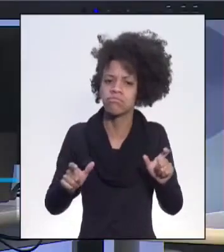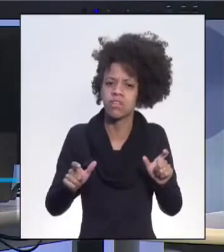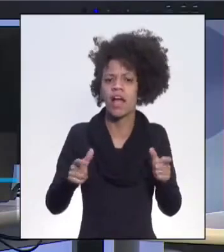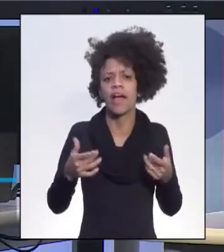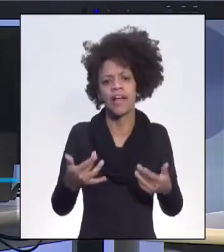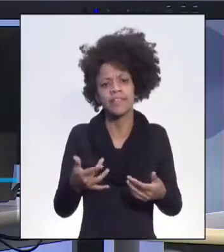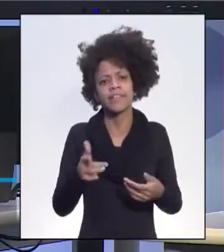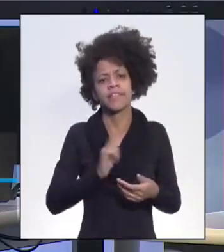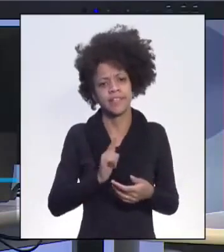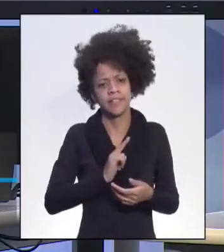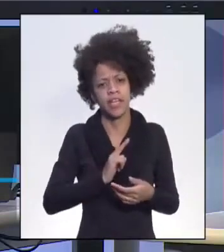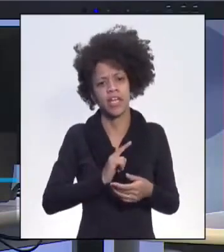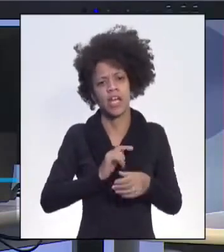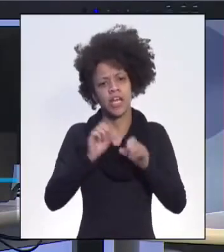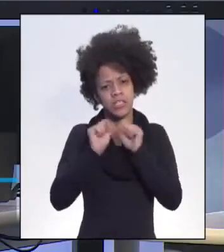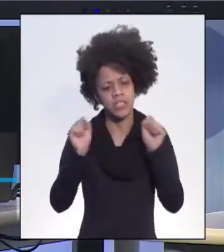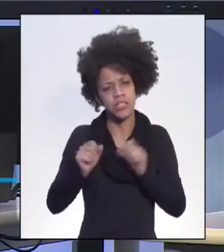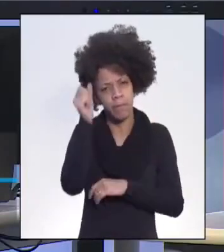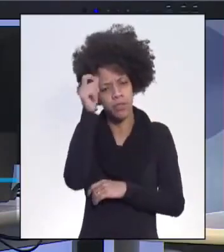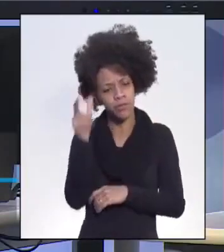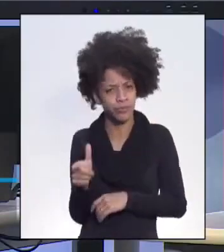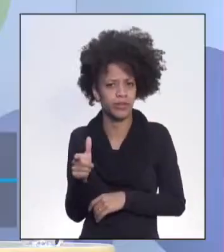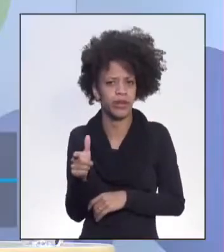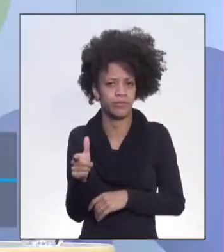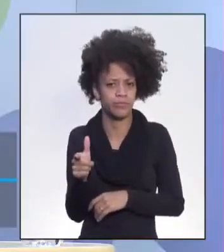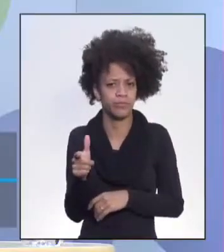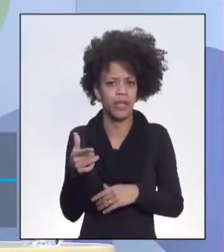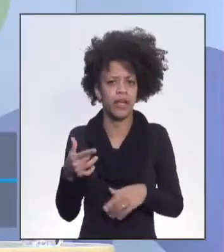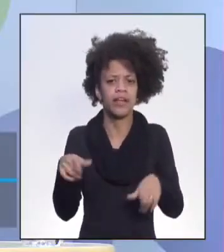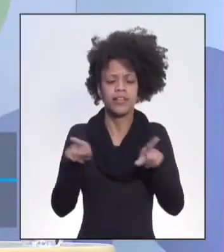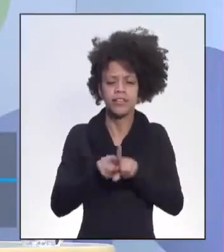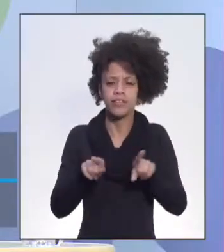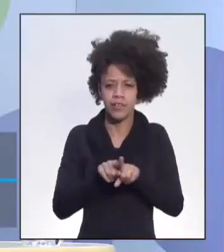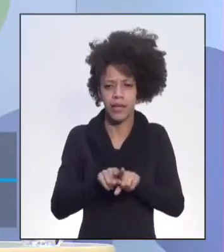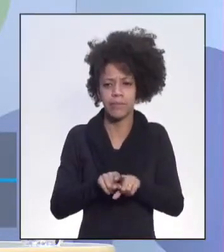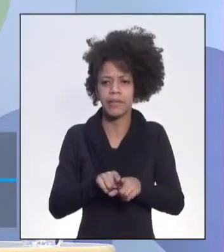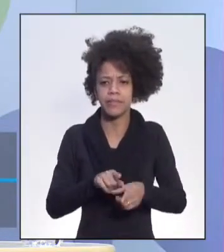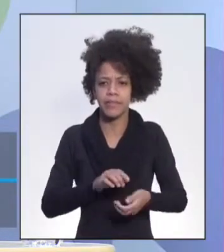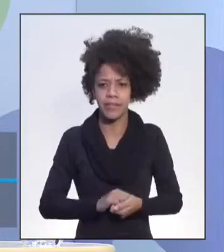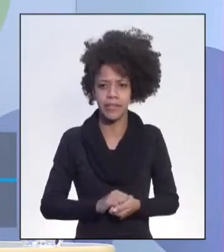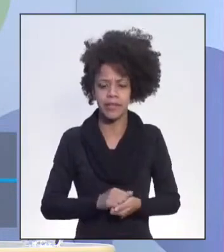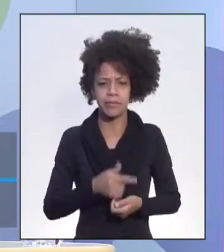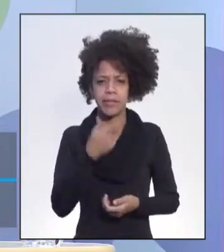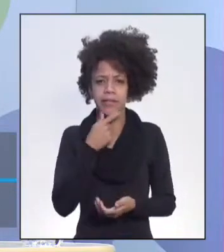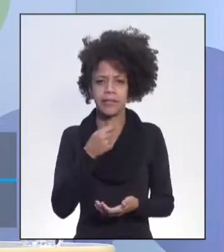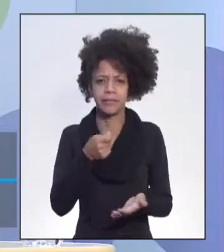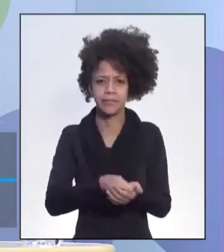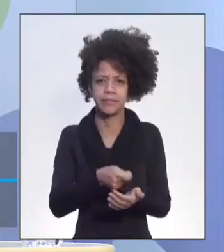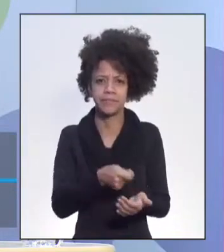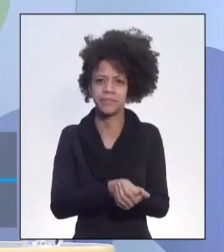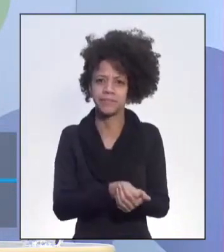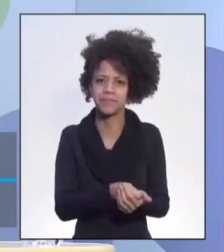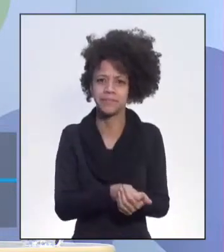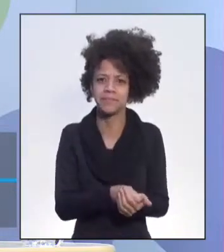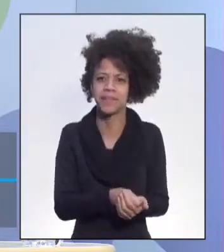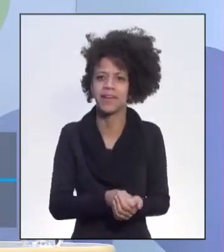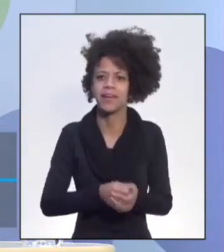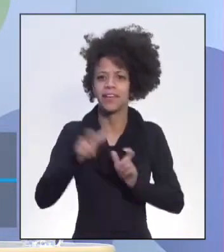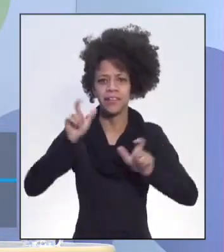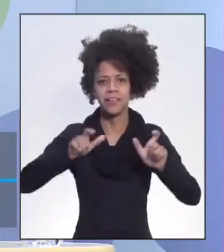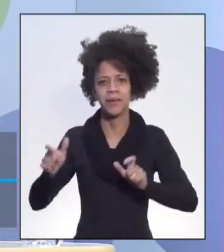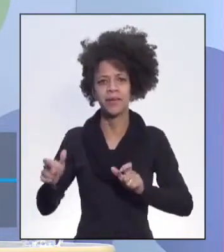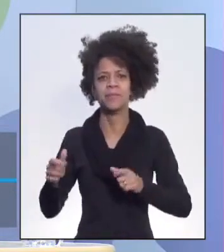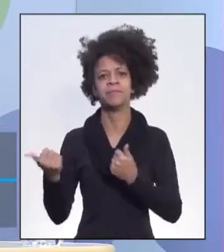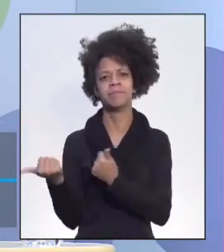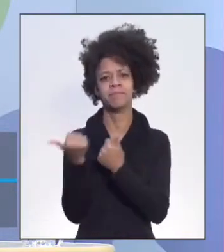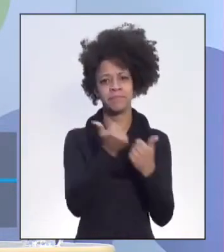reproduzindo, né, esse sistema cultural. Existem mulheres que reproduzem esse sistema machista como homens, então é justamente a gente pensar no